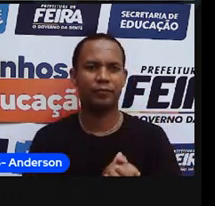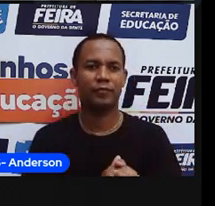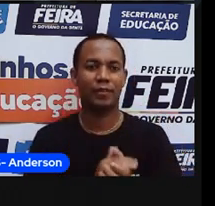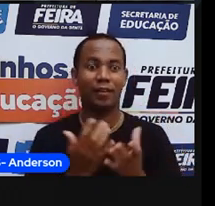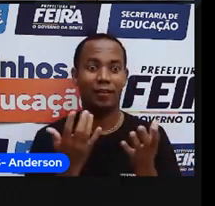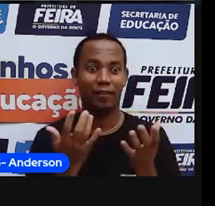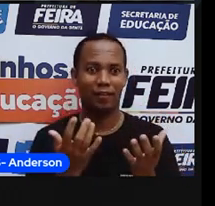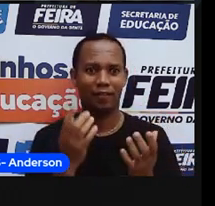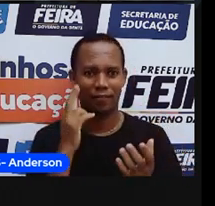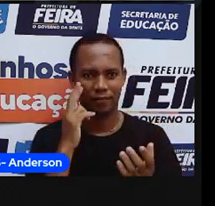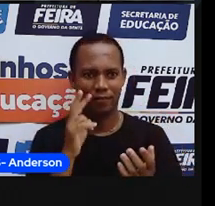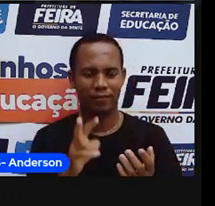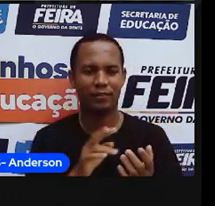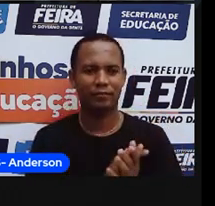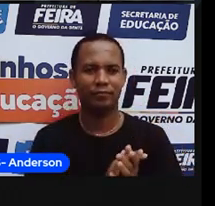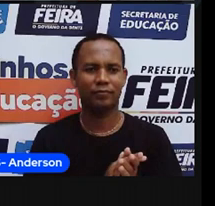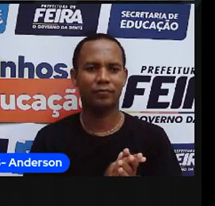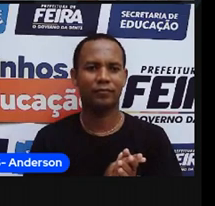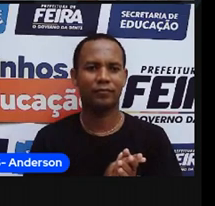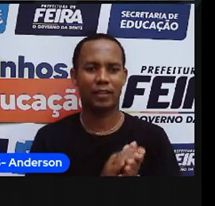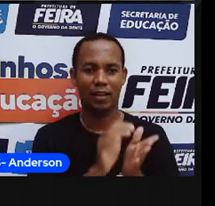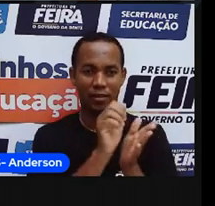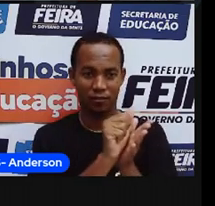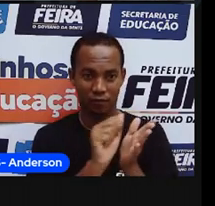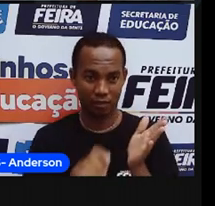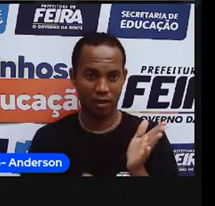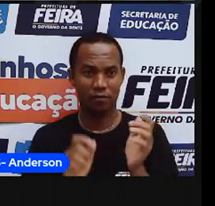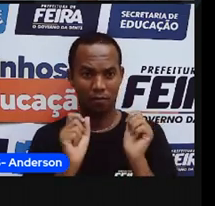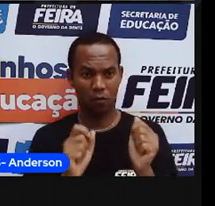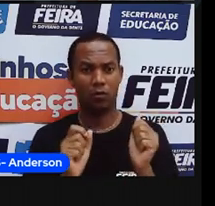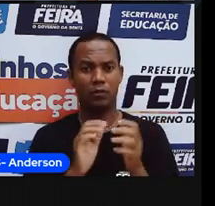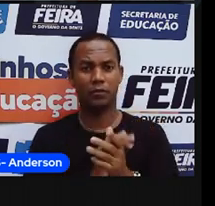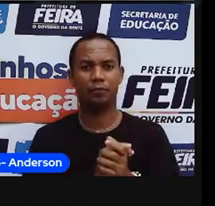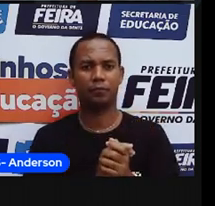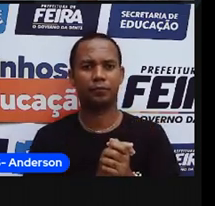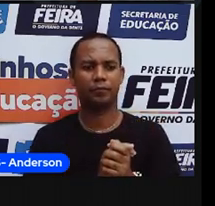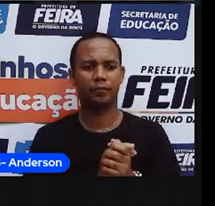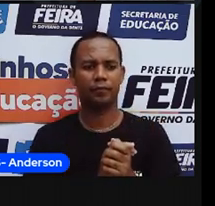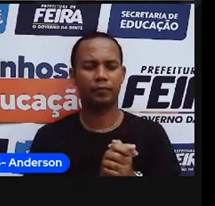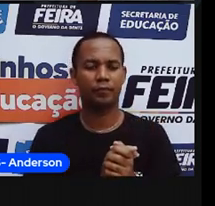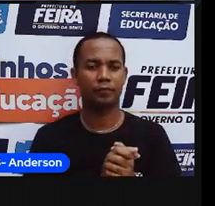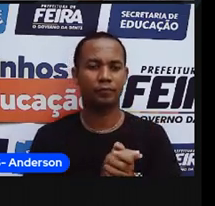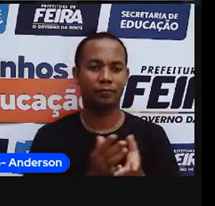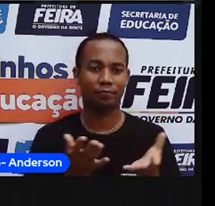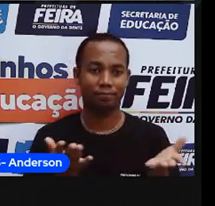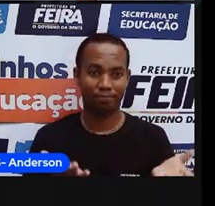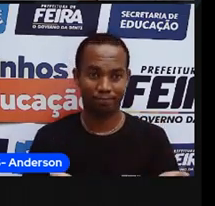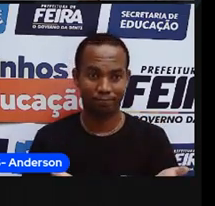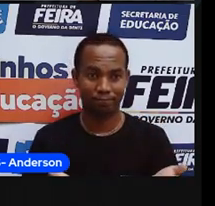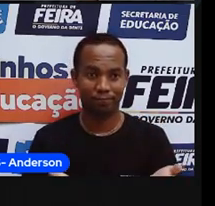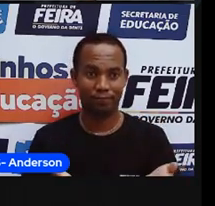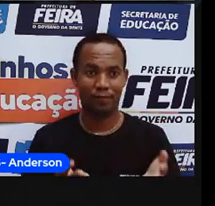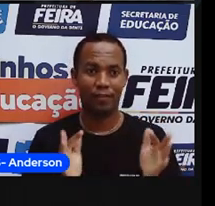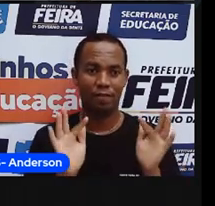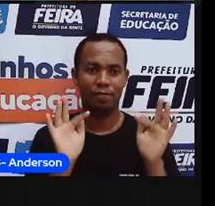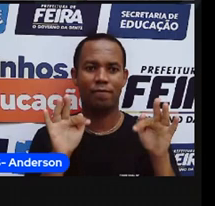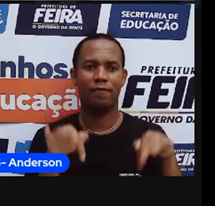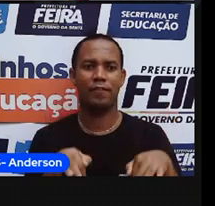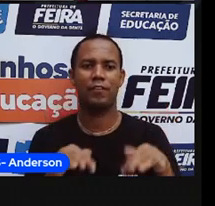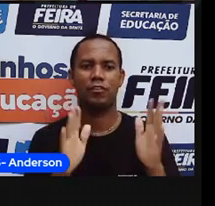ver as atividades de vocês, né? Bom, o nosso recadinho,